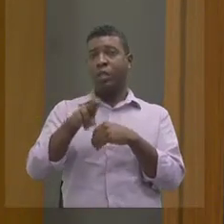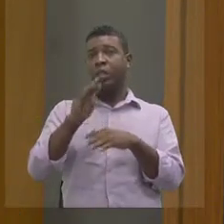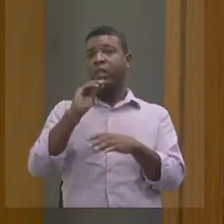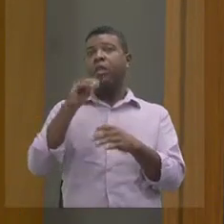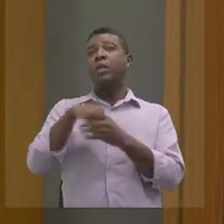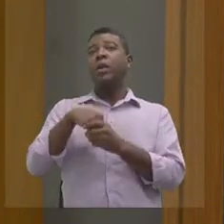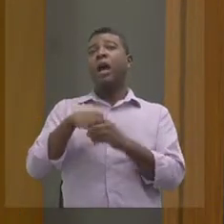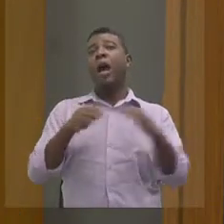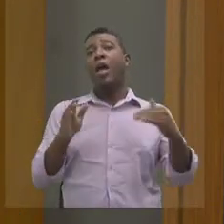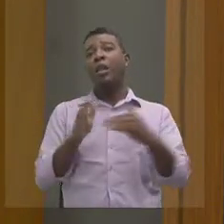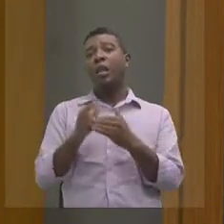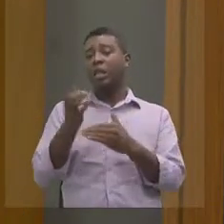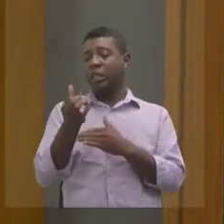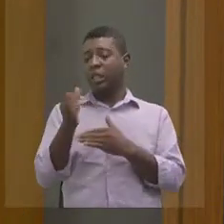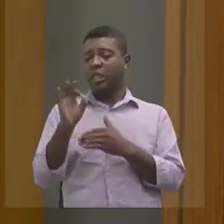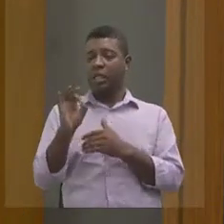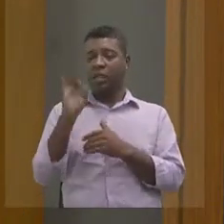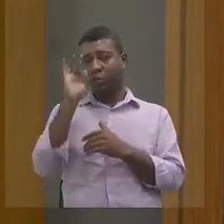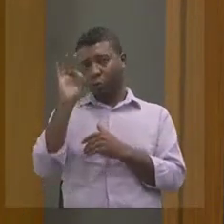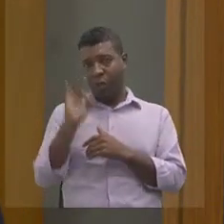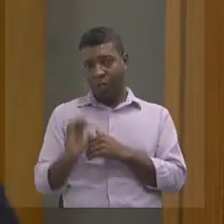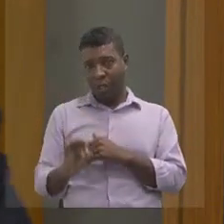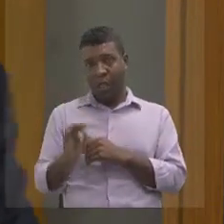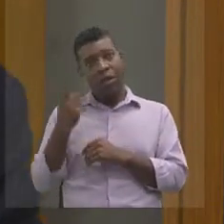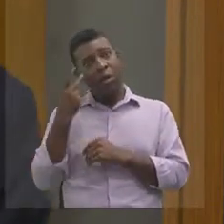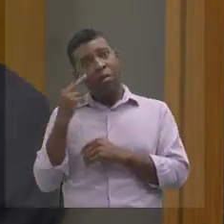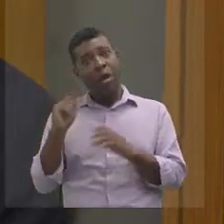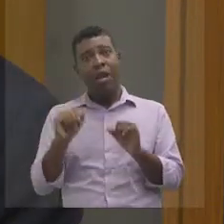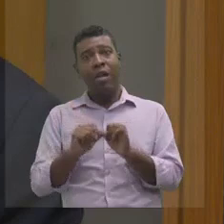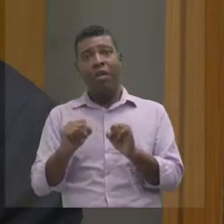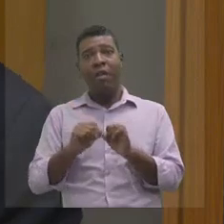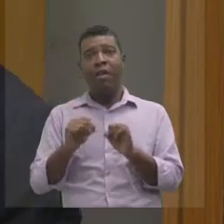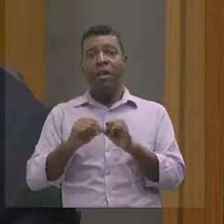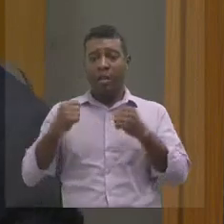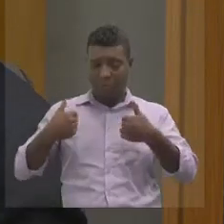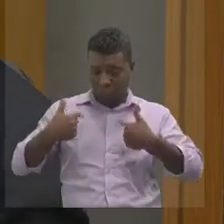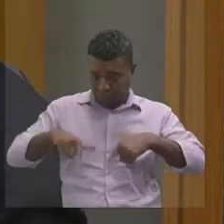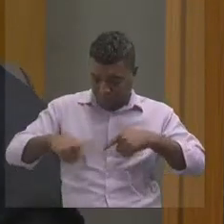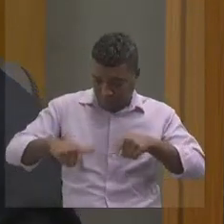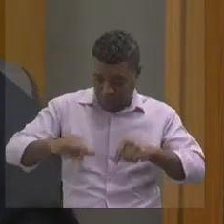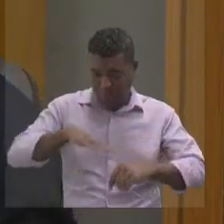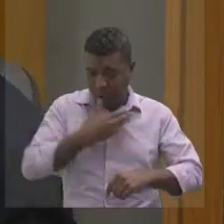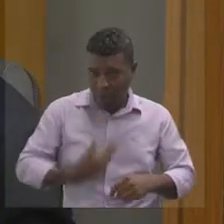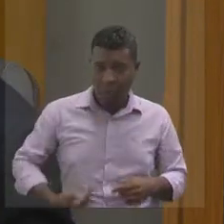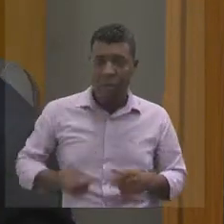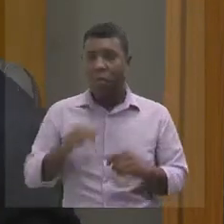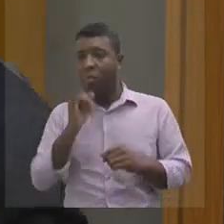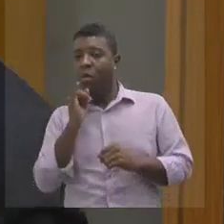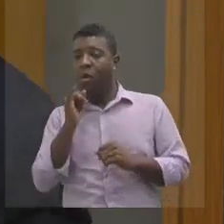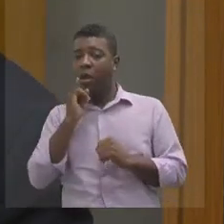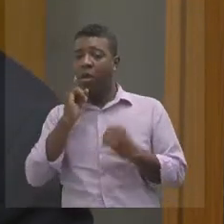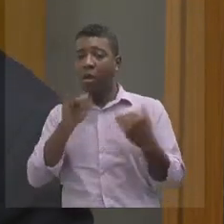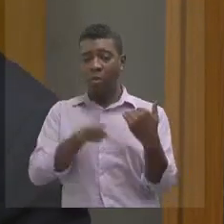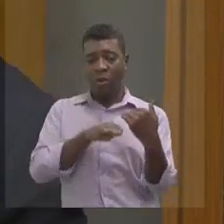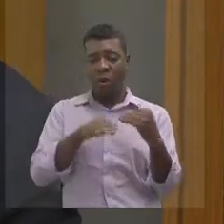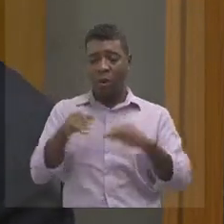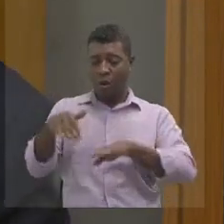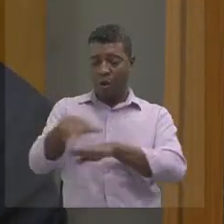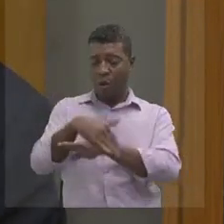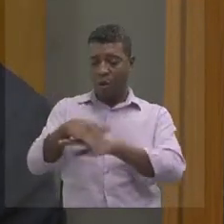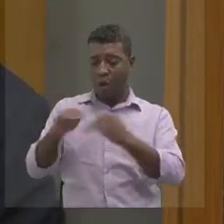60% para execução de obras públicas tais como asfalto vias de acesso